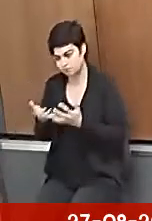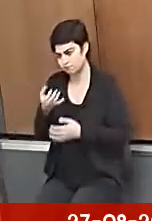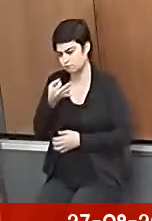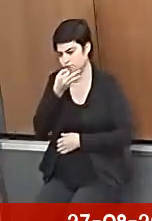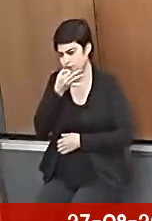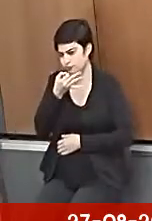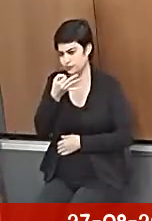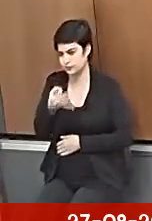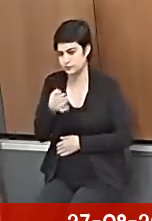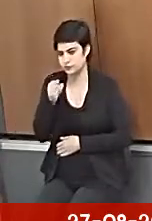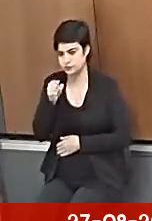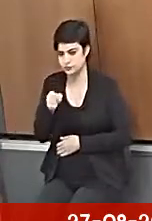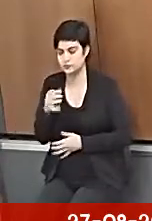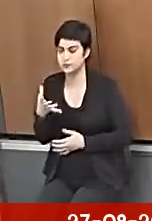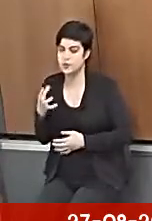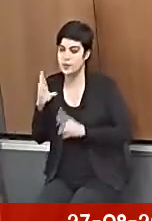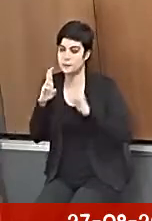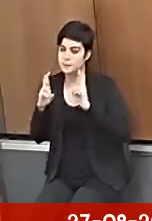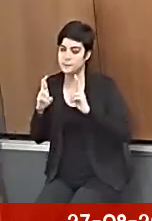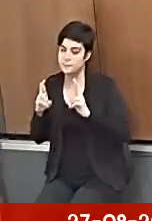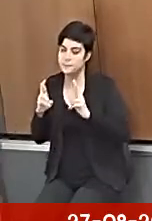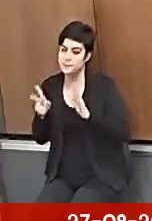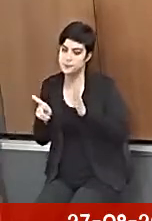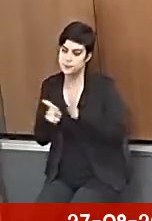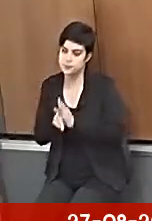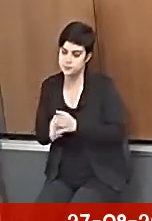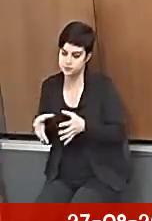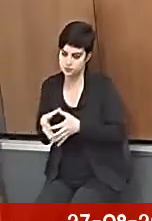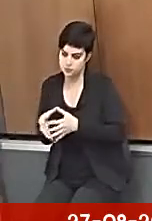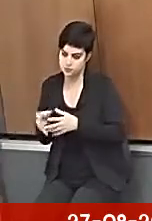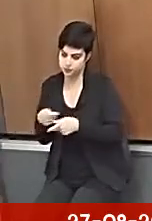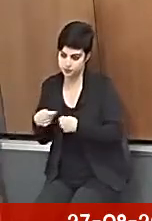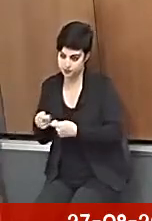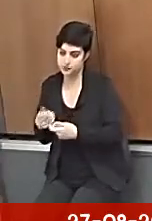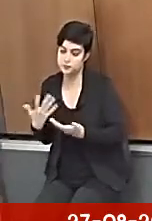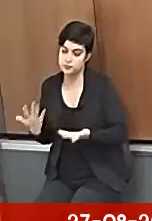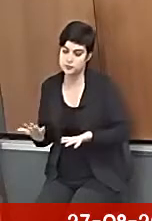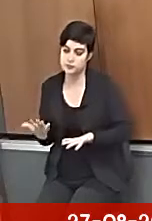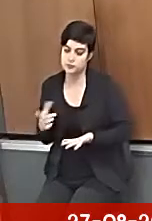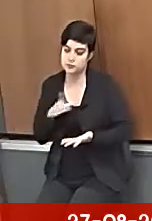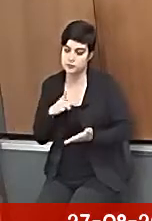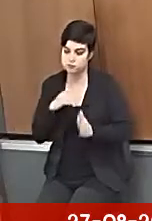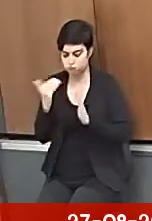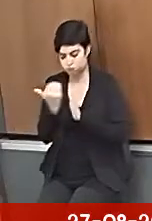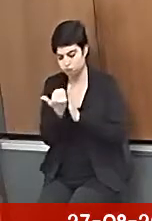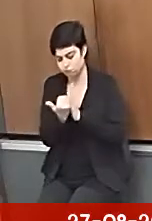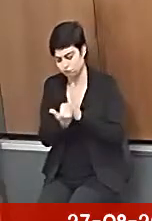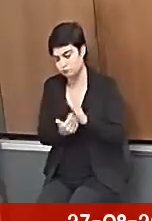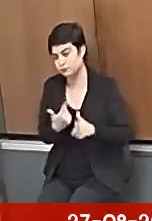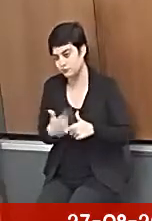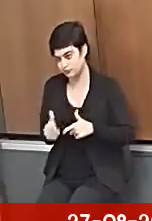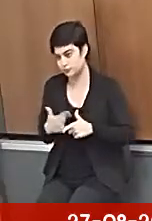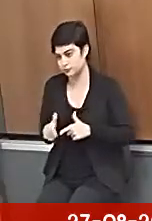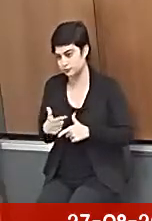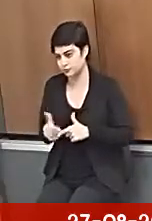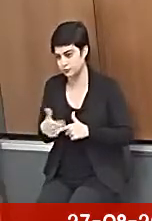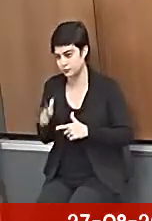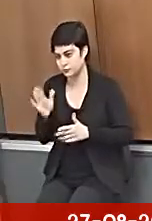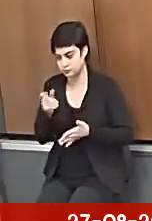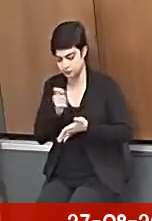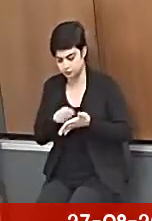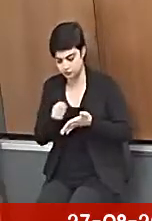ao representante da minas arena nós foram colocados alguns problemas pontuais né você já